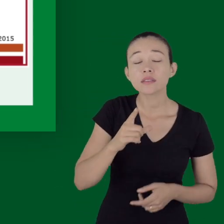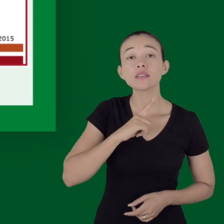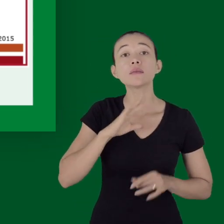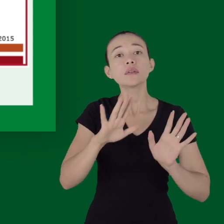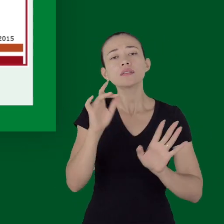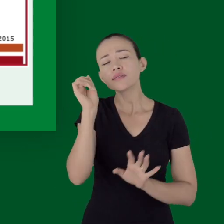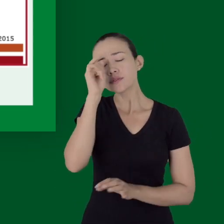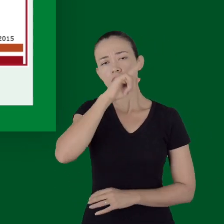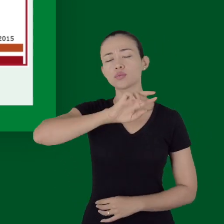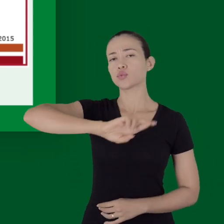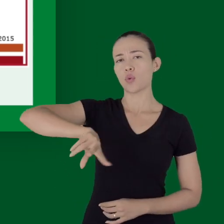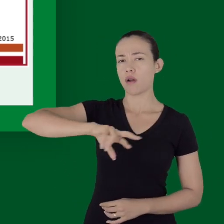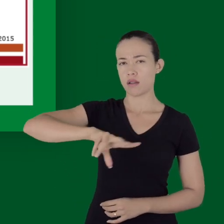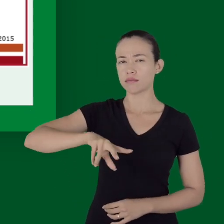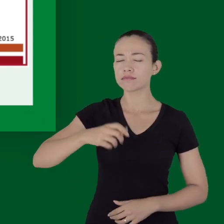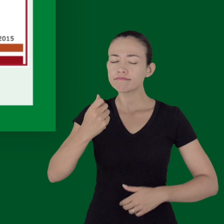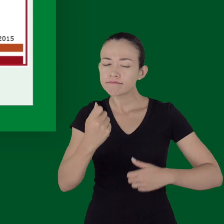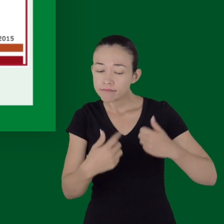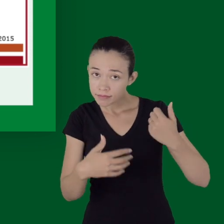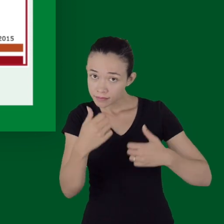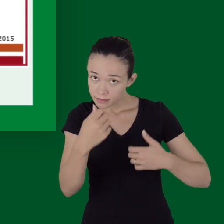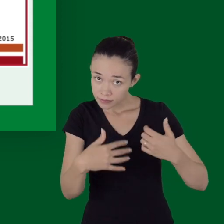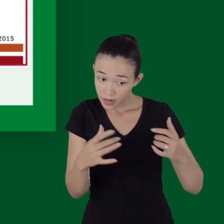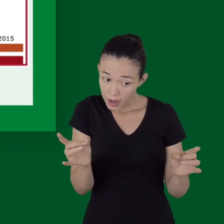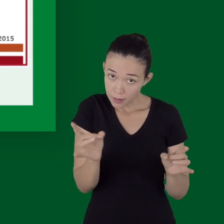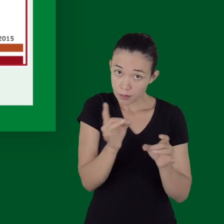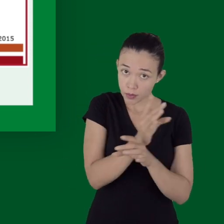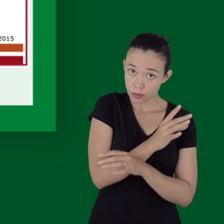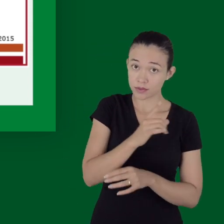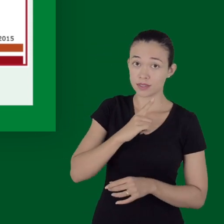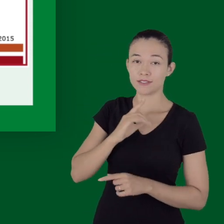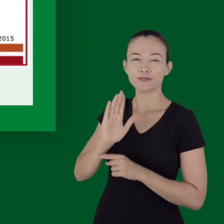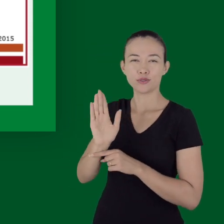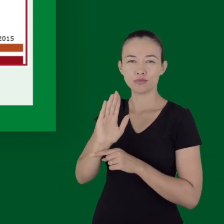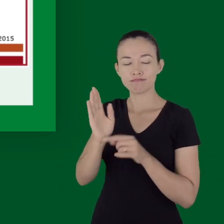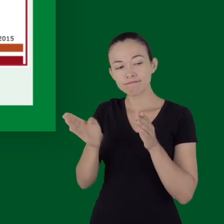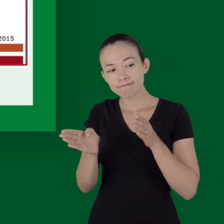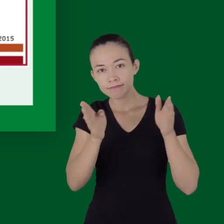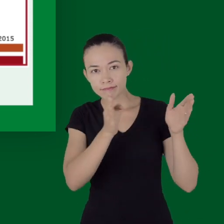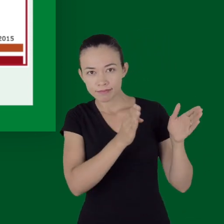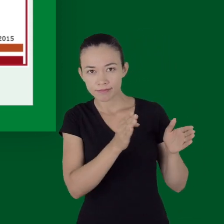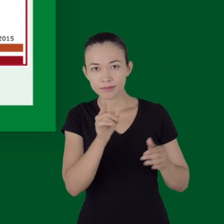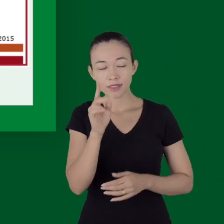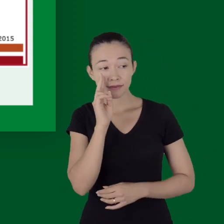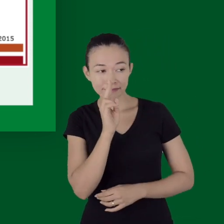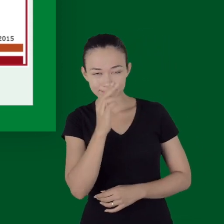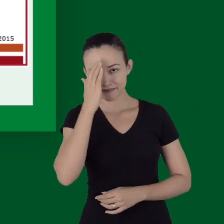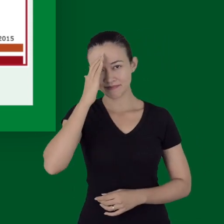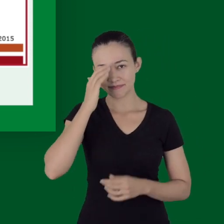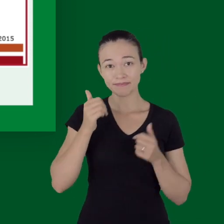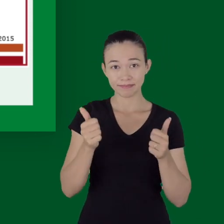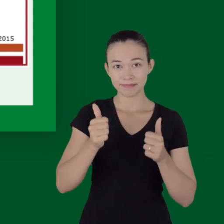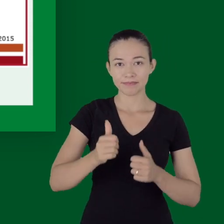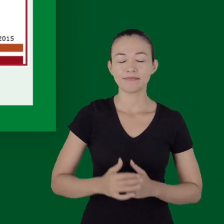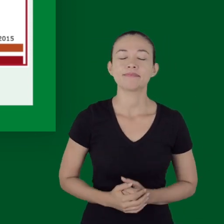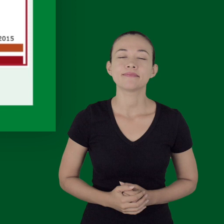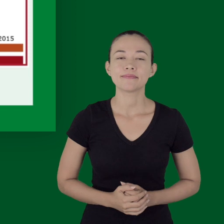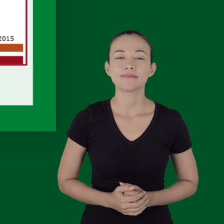não funcionou e a gente já está pensando que o paciente, né, está instável, a gente tem que